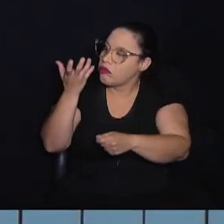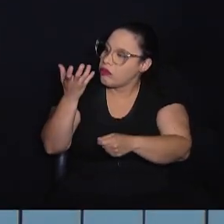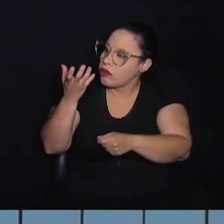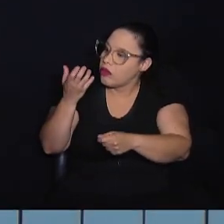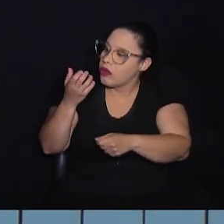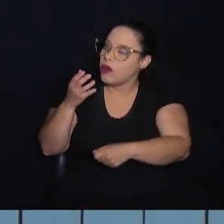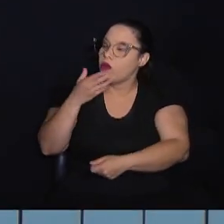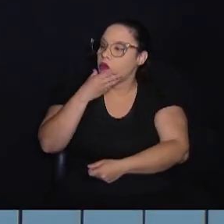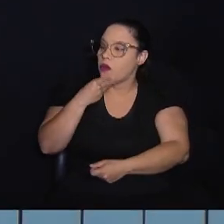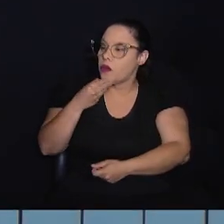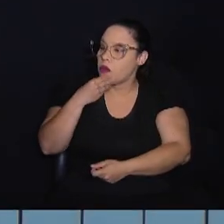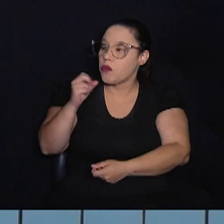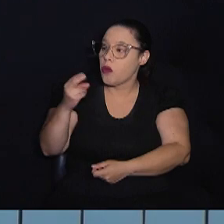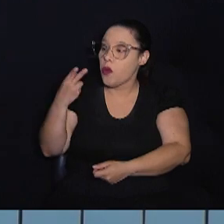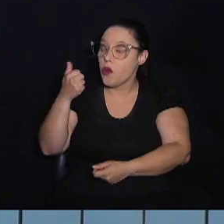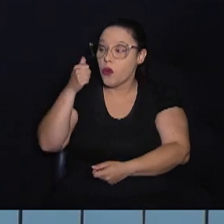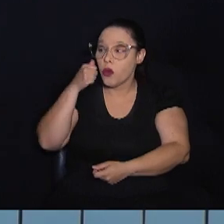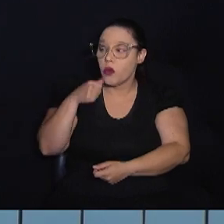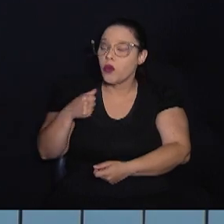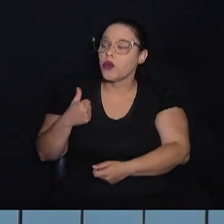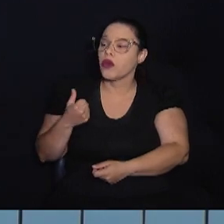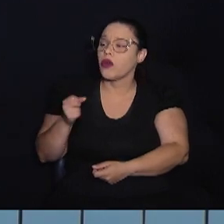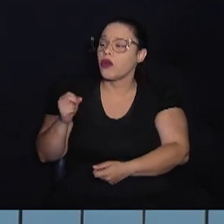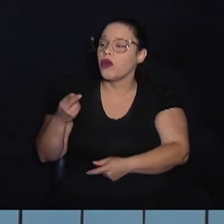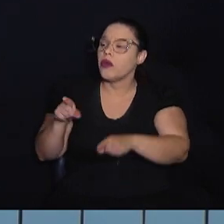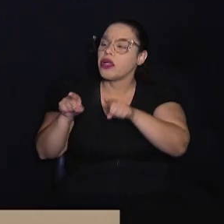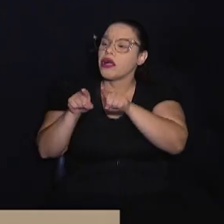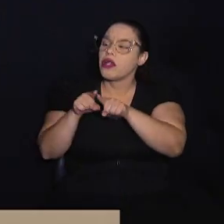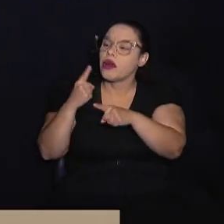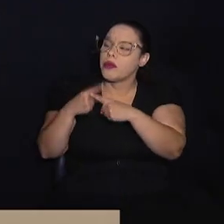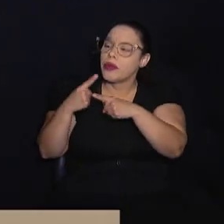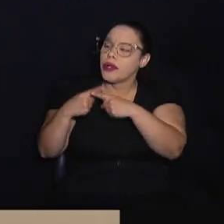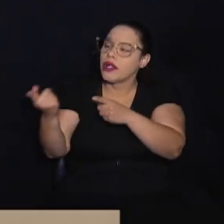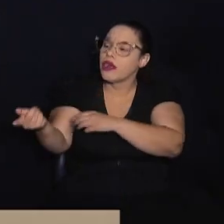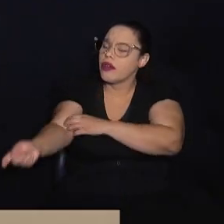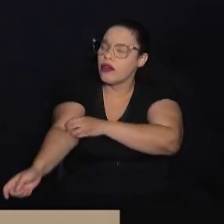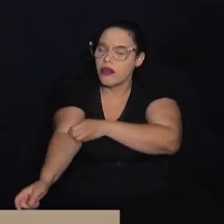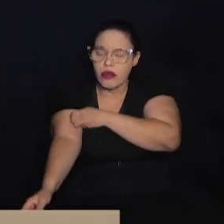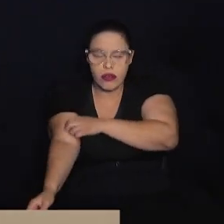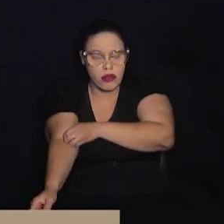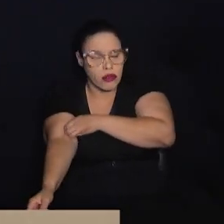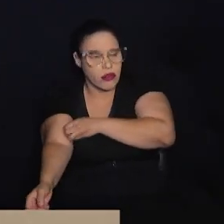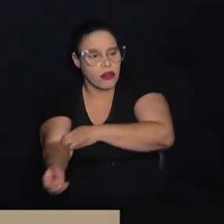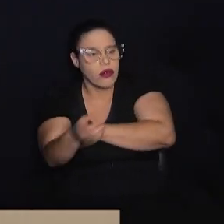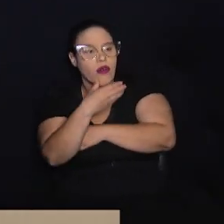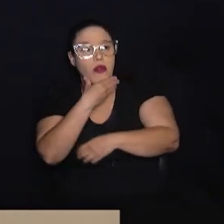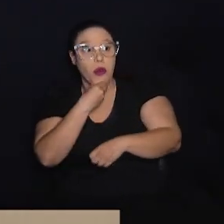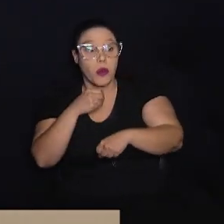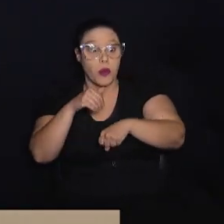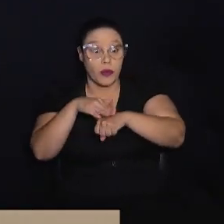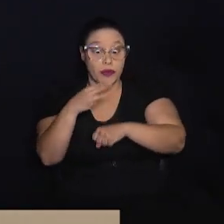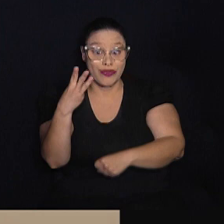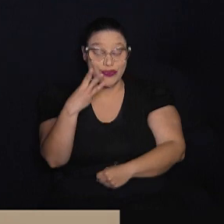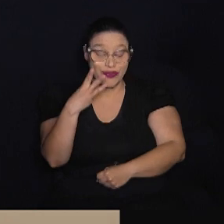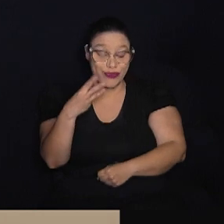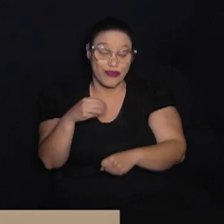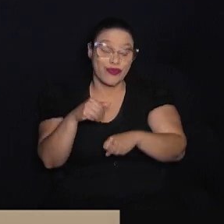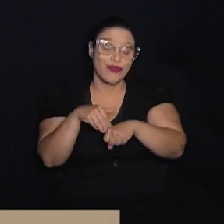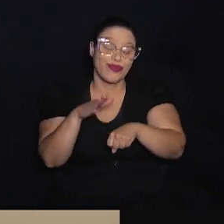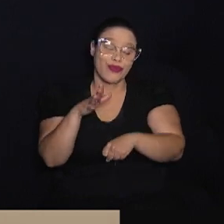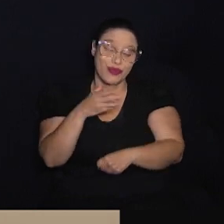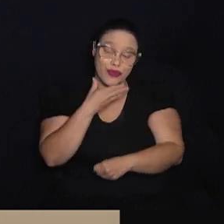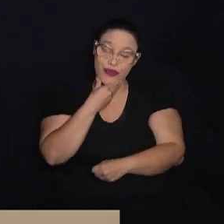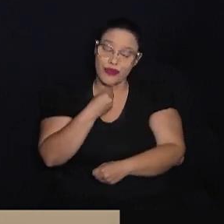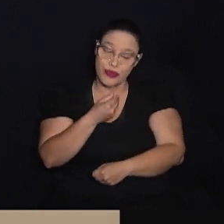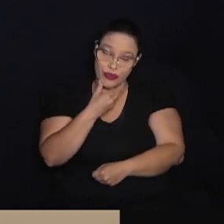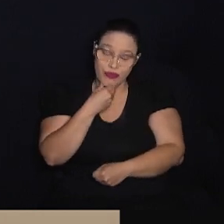Os homens ou as mulheres e por quê? Os homens têm aí 3 vezes mais chance de ter o tumor na bexiga,